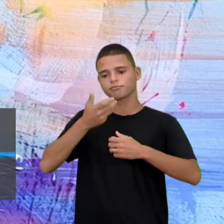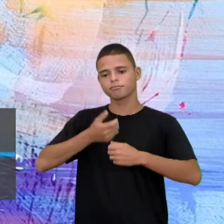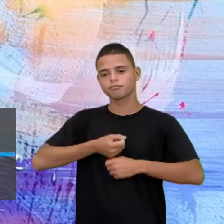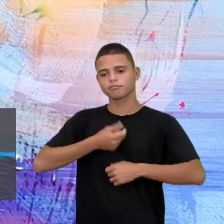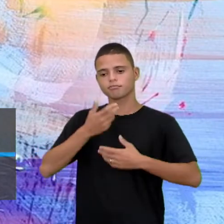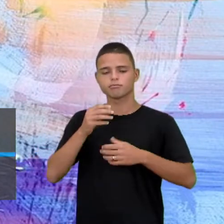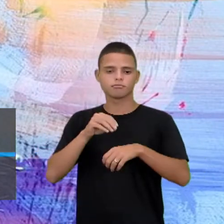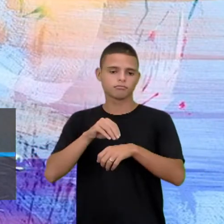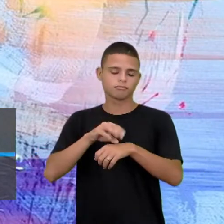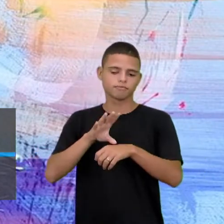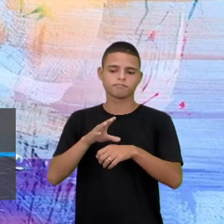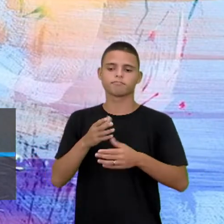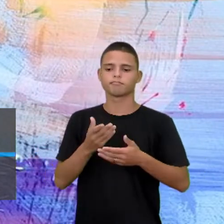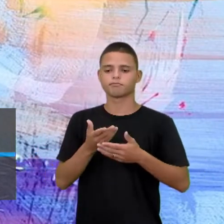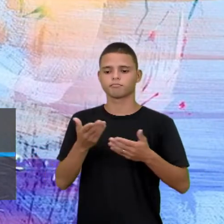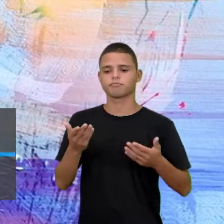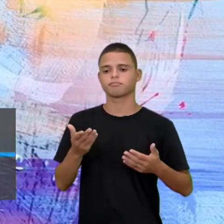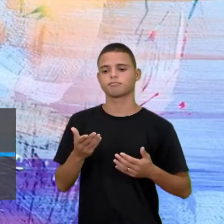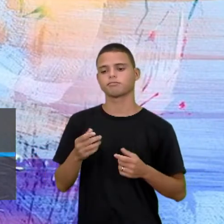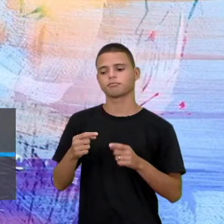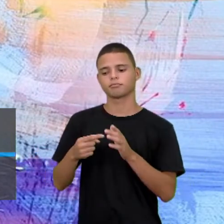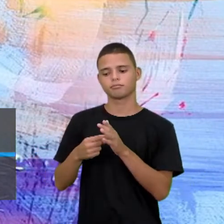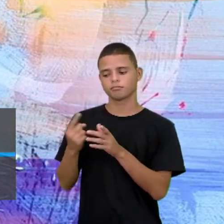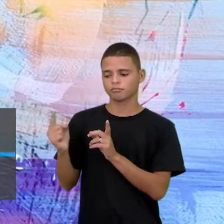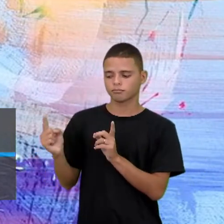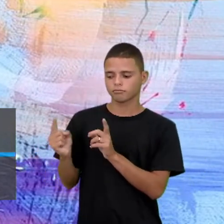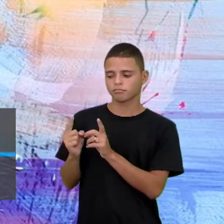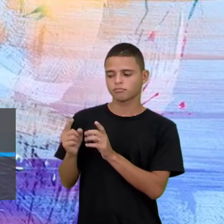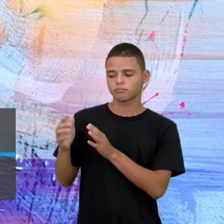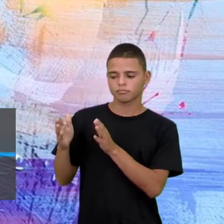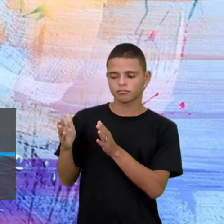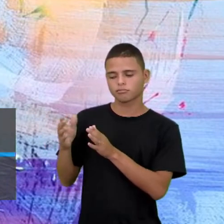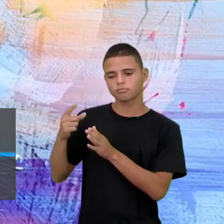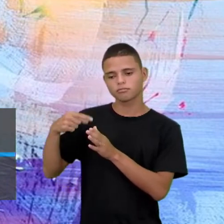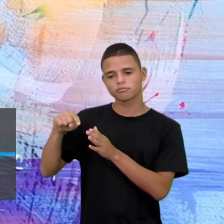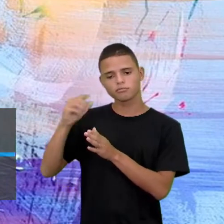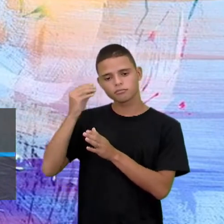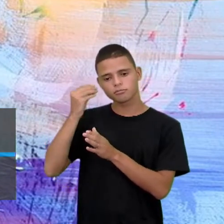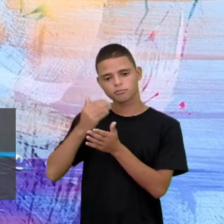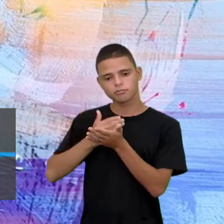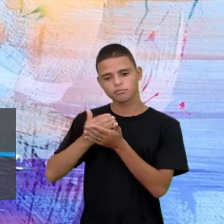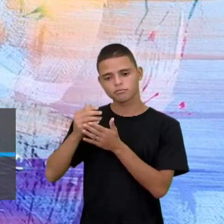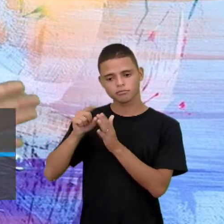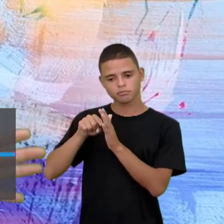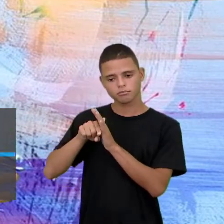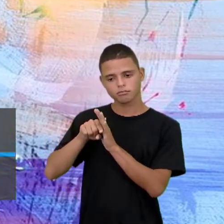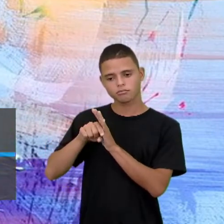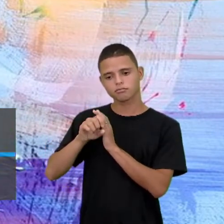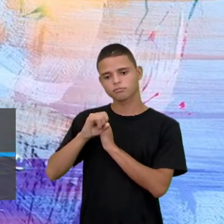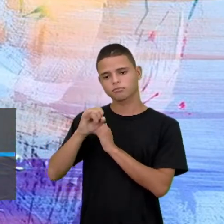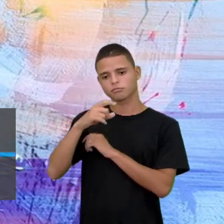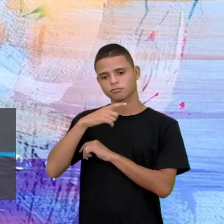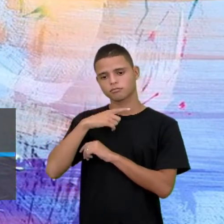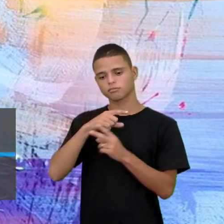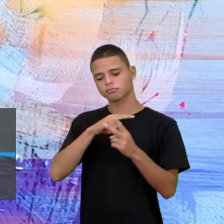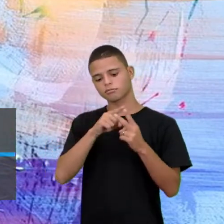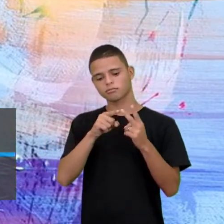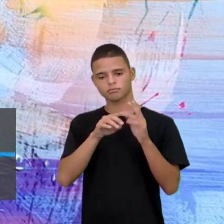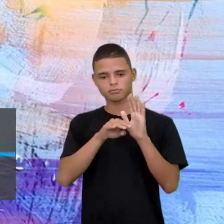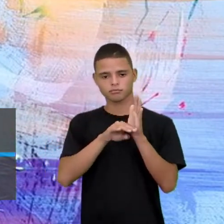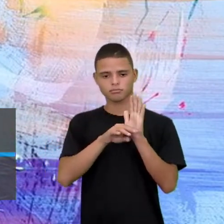uma sugestão, aí um pequeno momento para a gente começar a investigar um pouco mais sobre o design. E tivemos 2 recortes aí